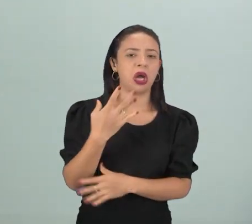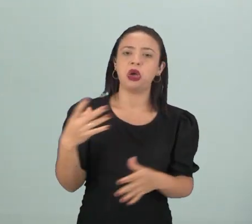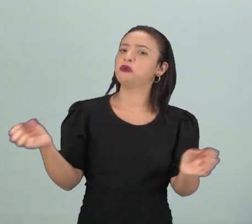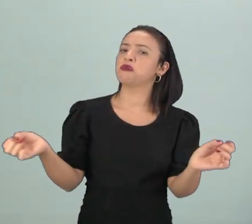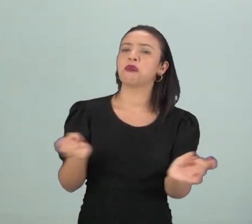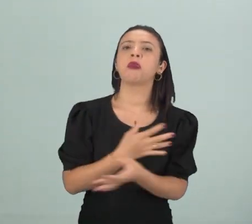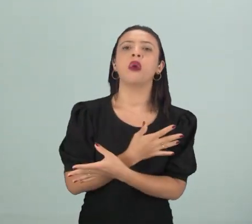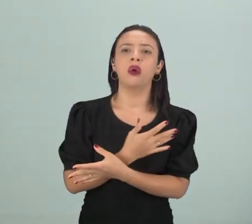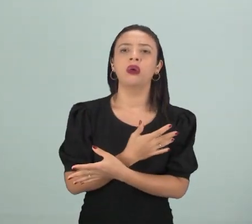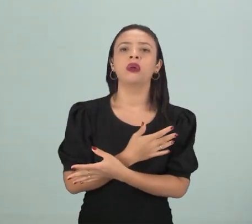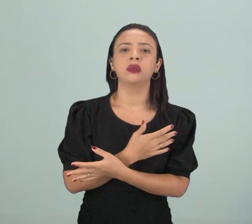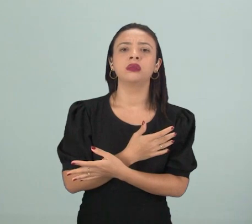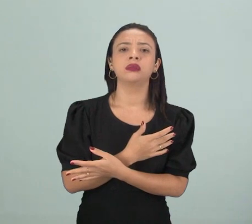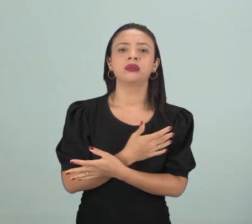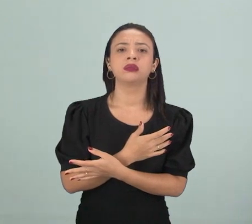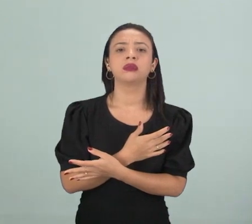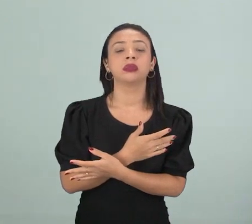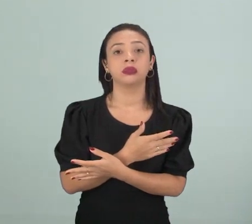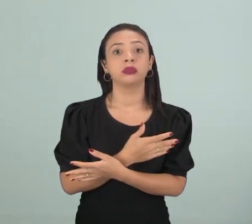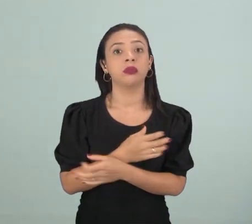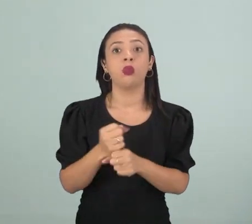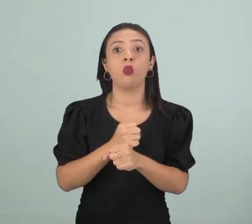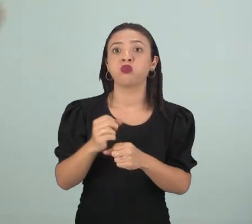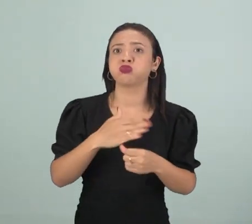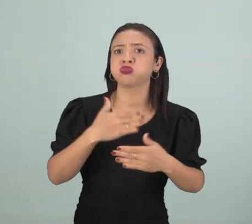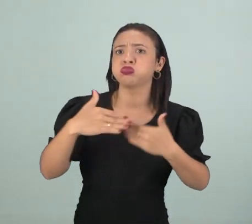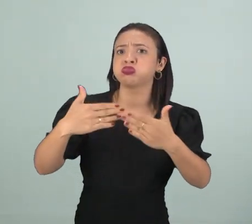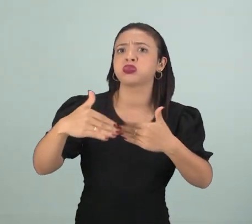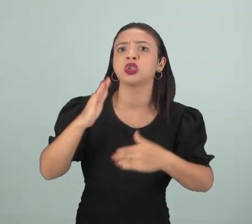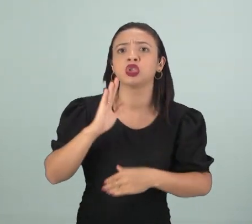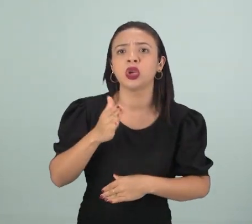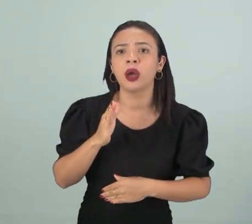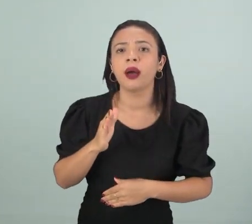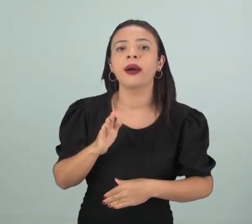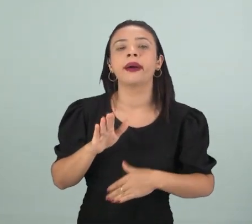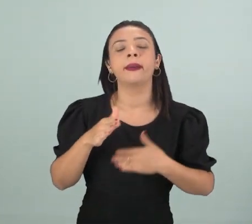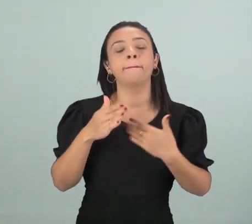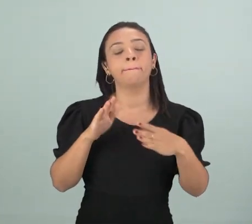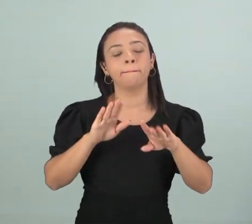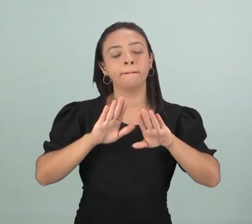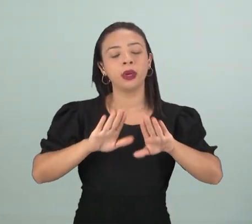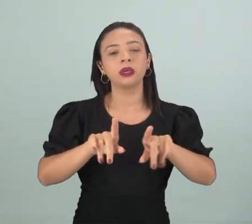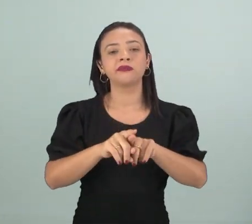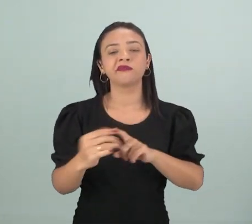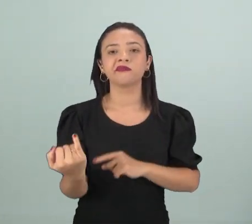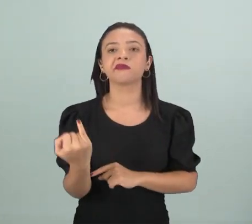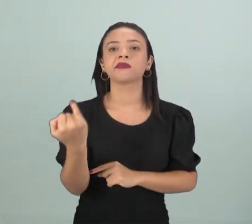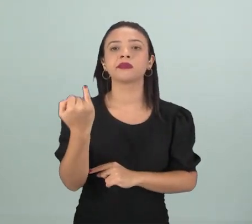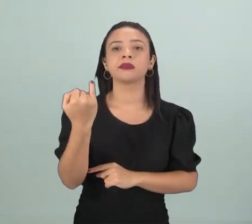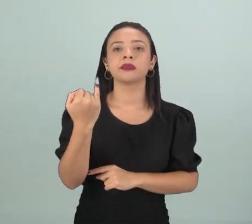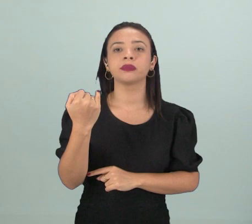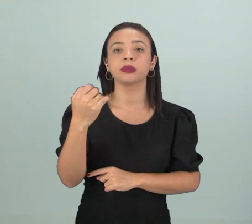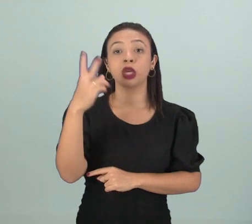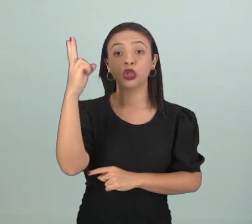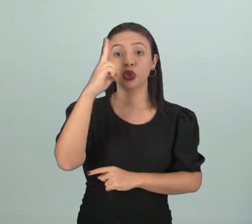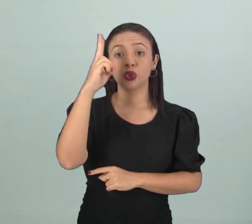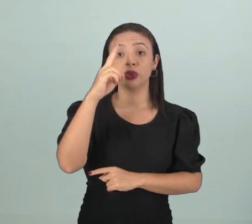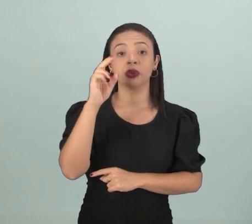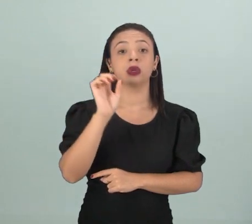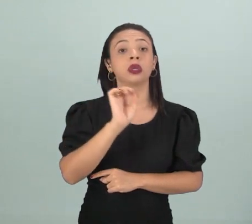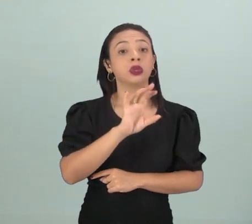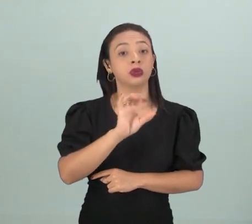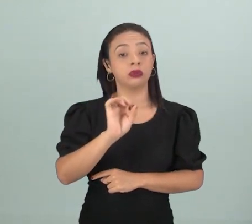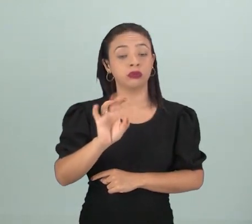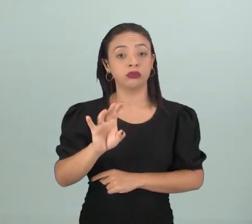apesar do período de tempo ter se passado. Então isso foi muito importante para a nossa história, certo? Não só